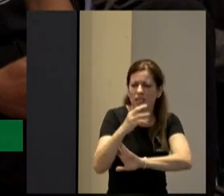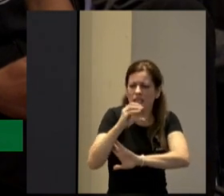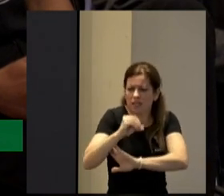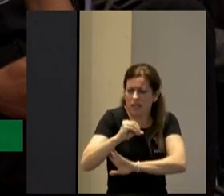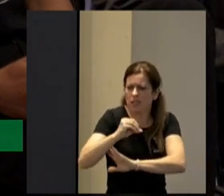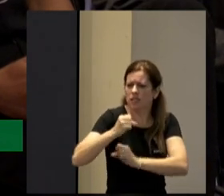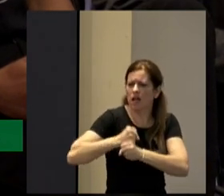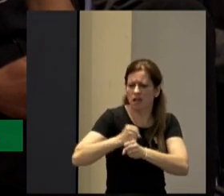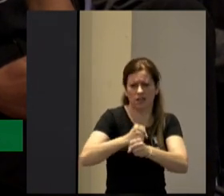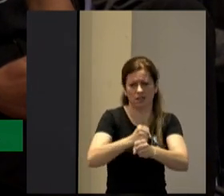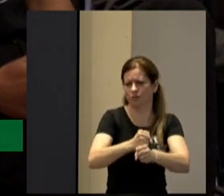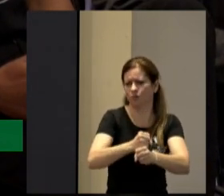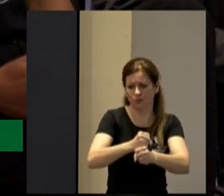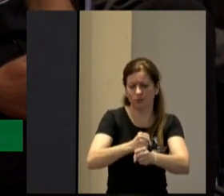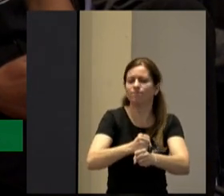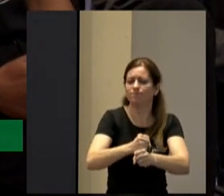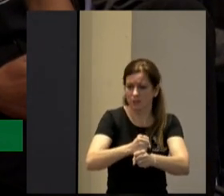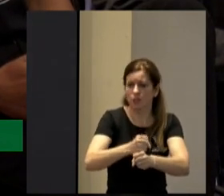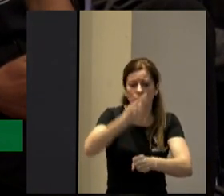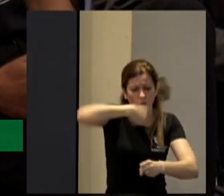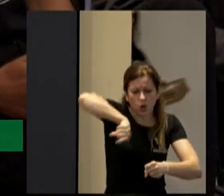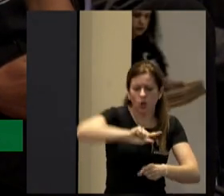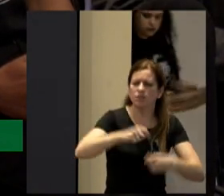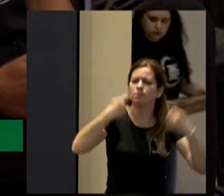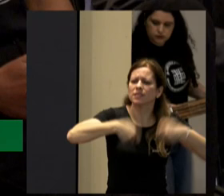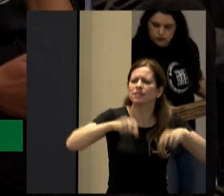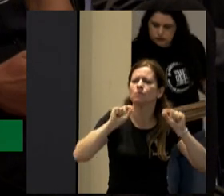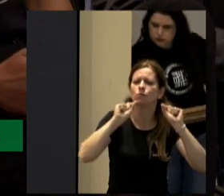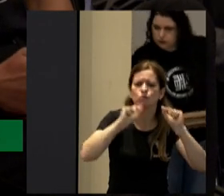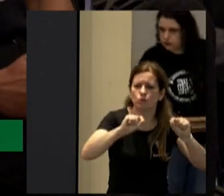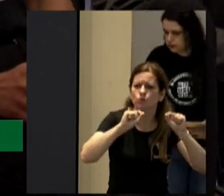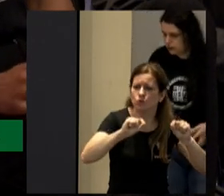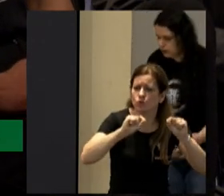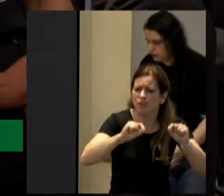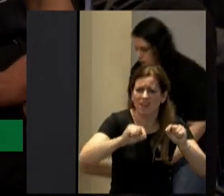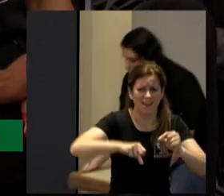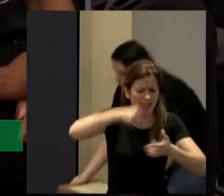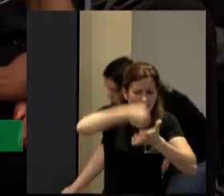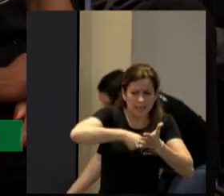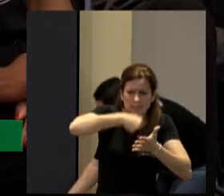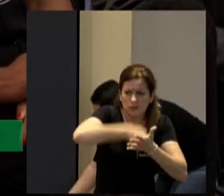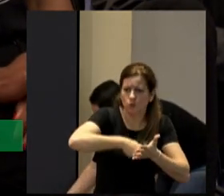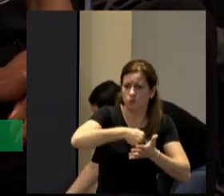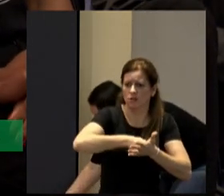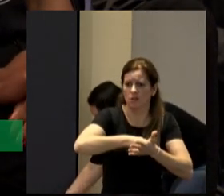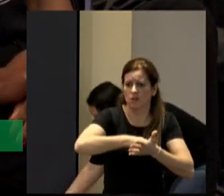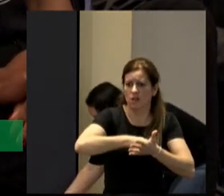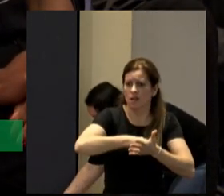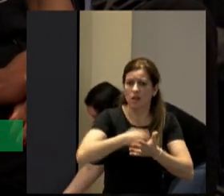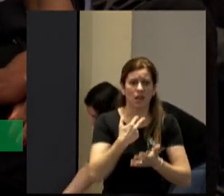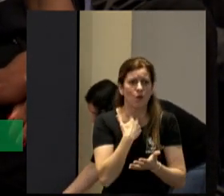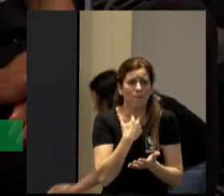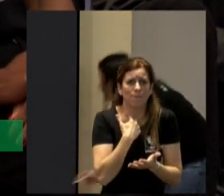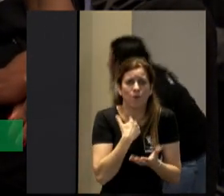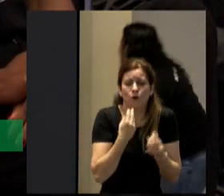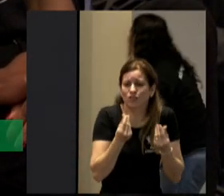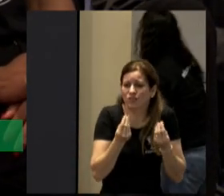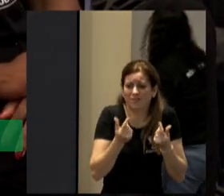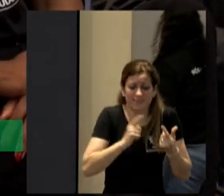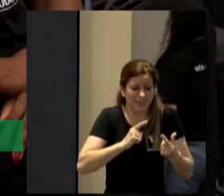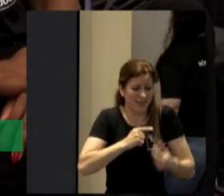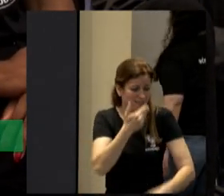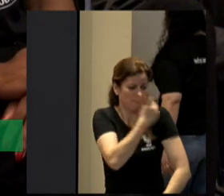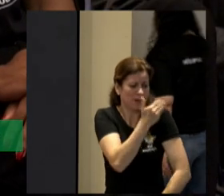não tolera mais episódios como aqueles que a gente ainda vê na nossa rede. Como episódios